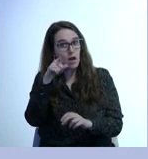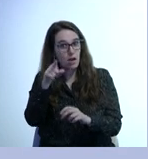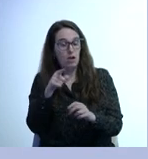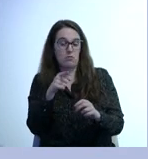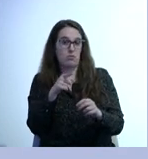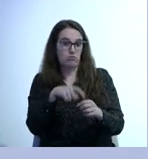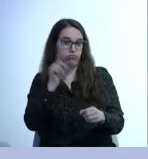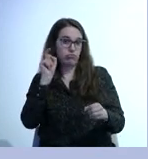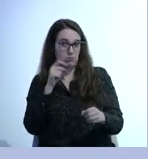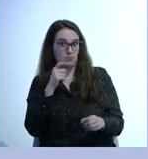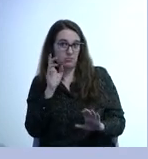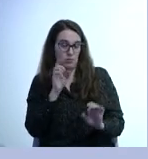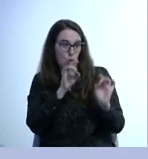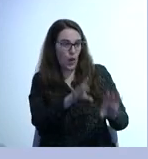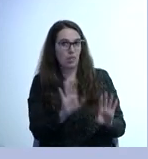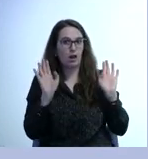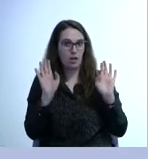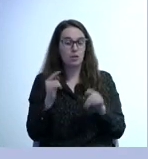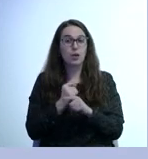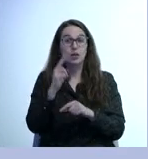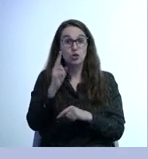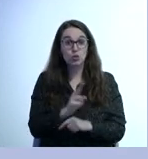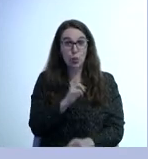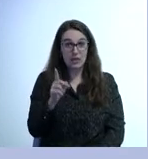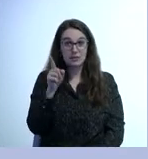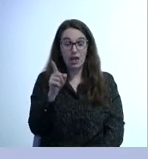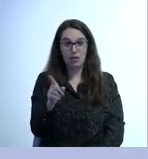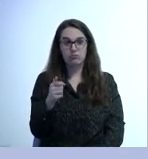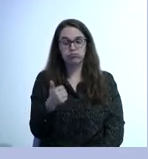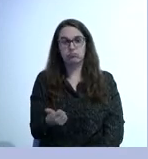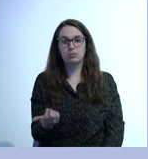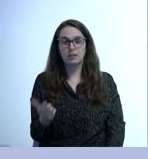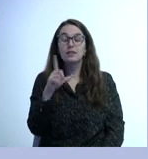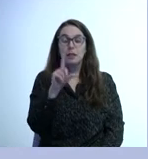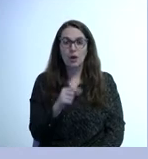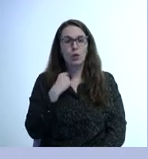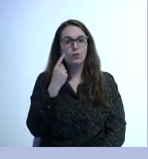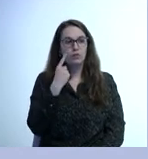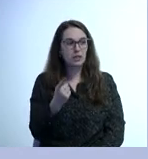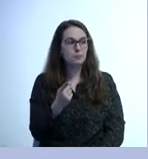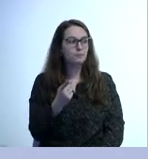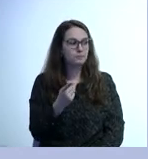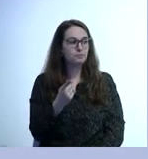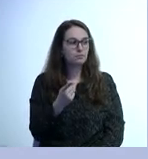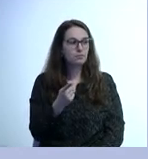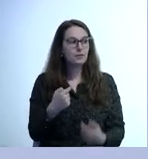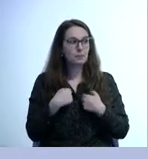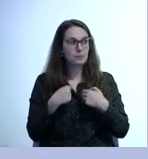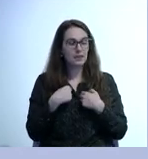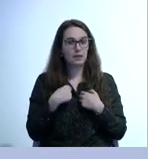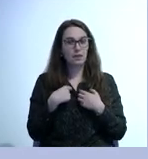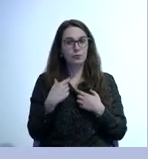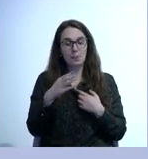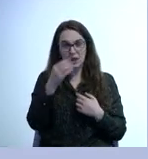anti, na Suíça. E constatei também que me foi mais simples e